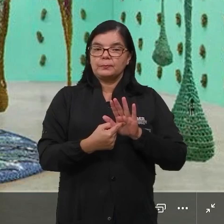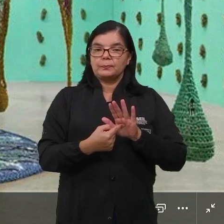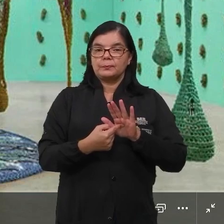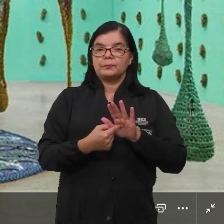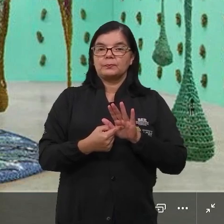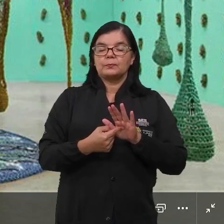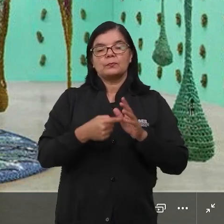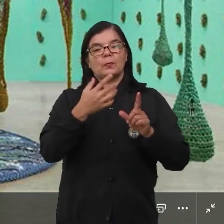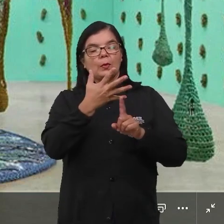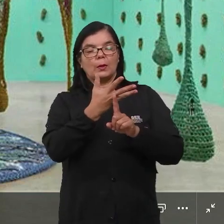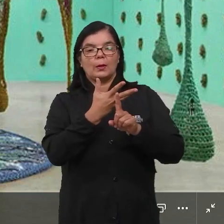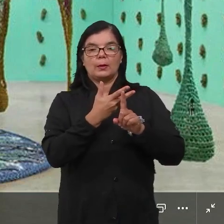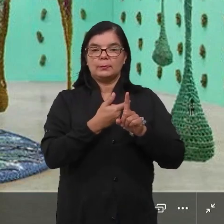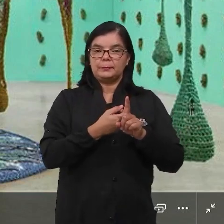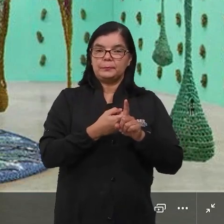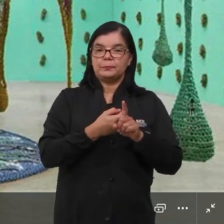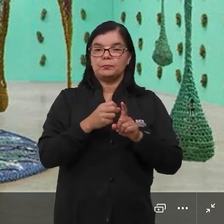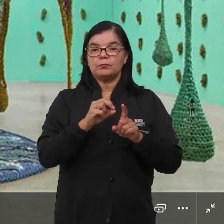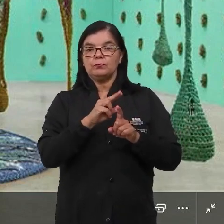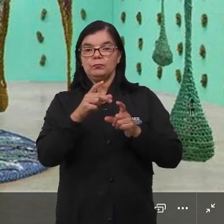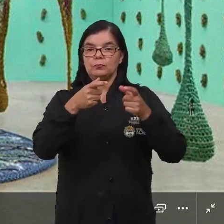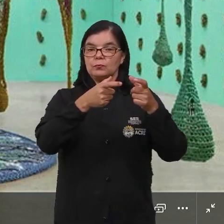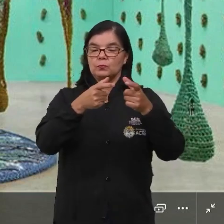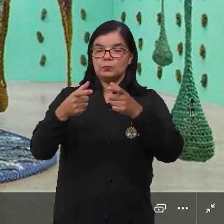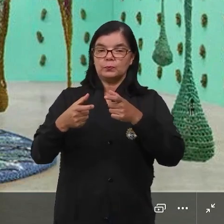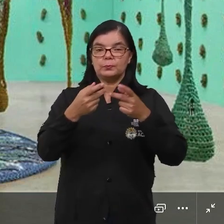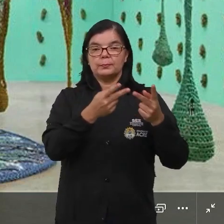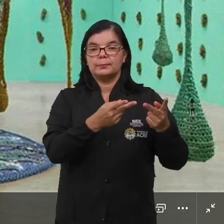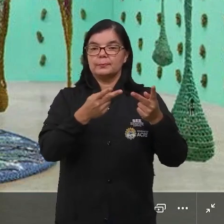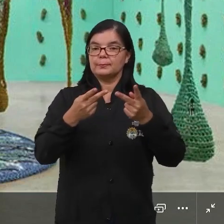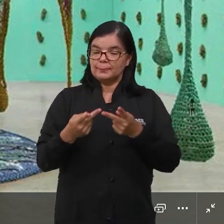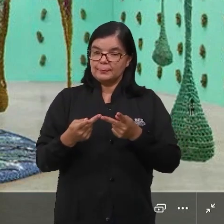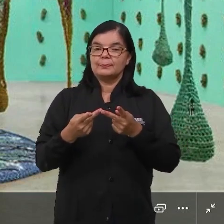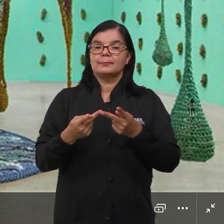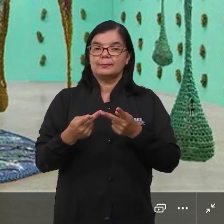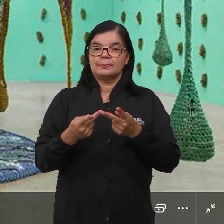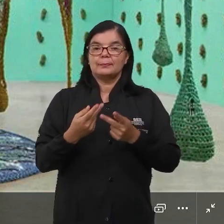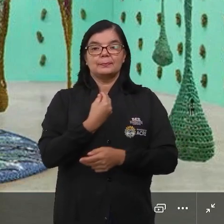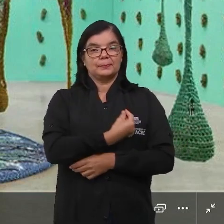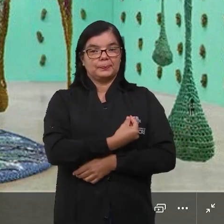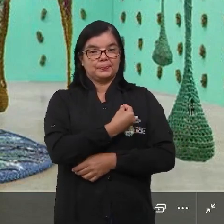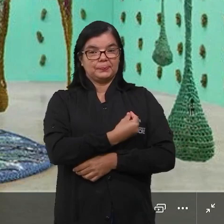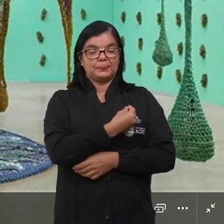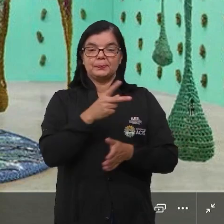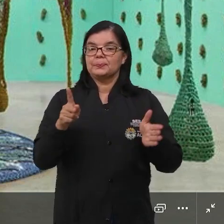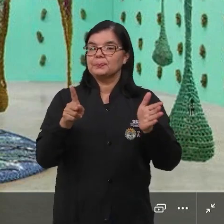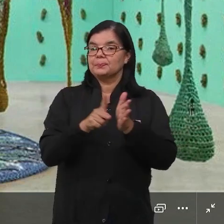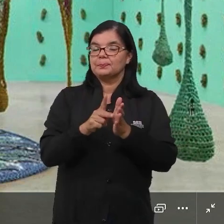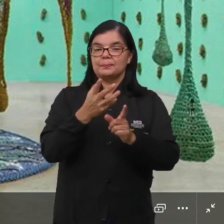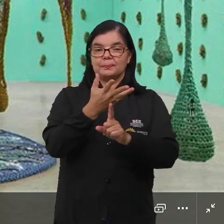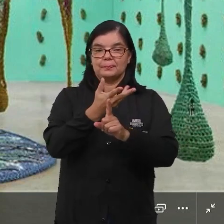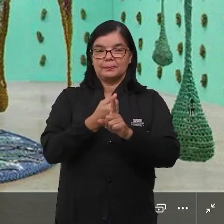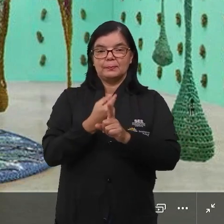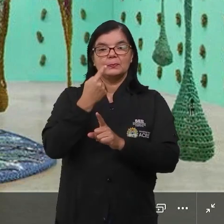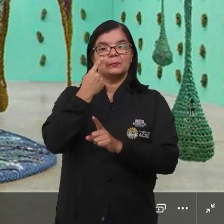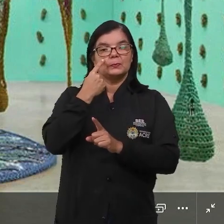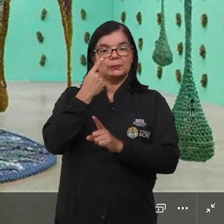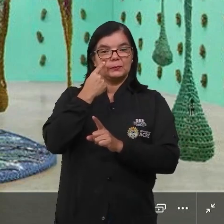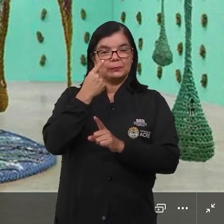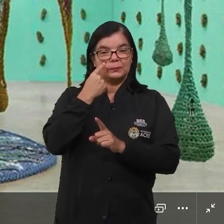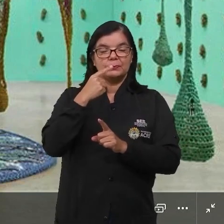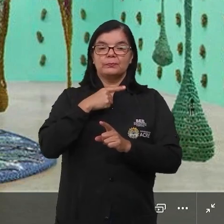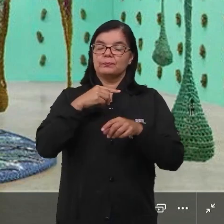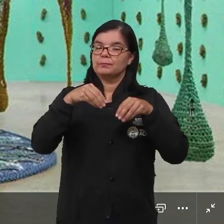instalação artística ou de uma exposição, o visitante, ele é parte da obra. Então, você vê aí que essa obra